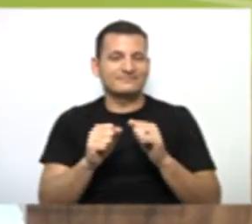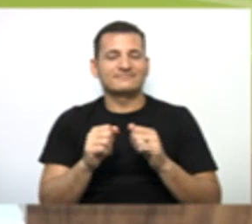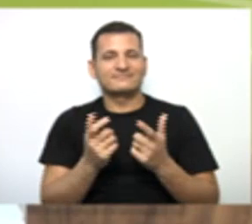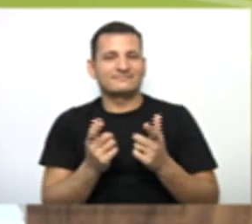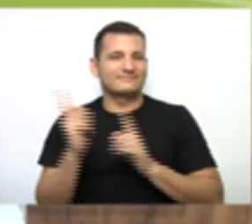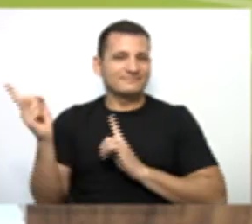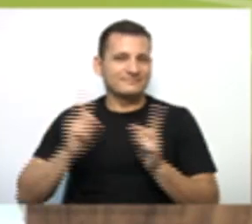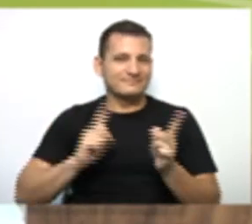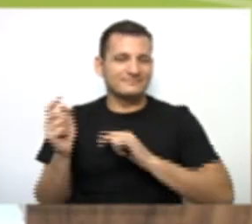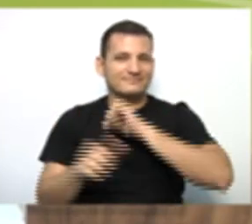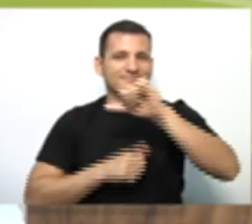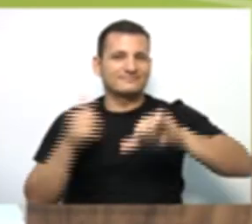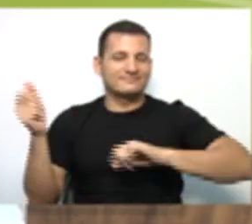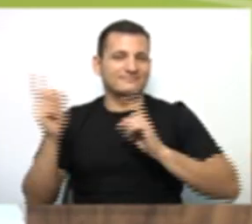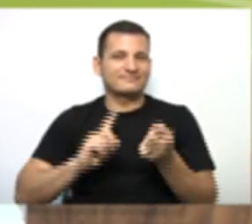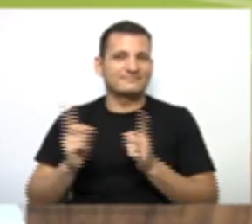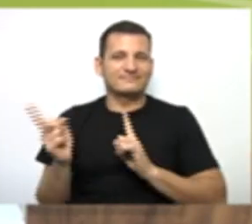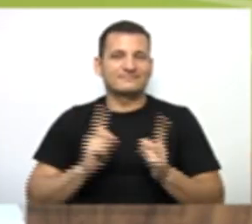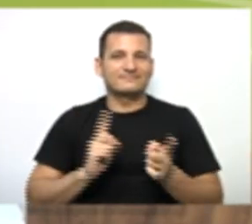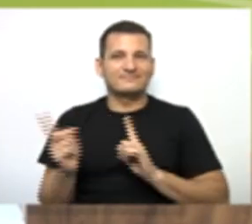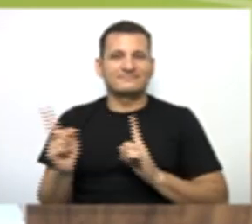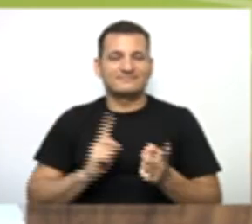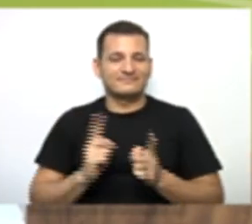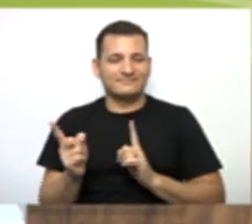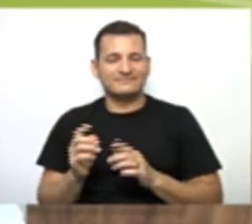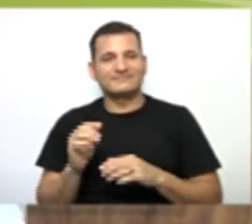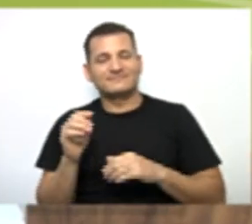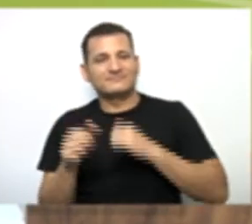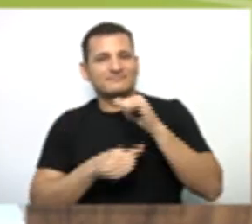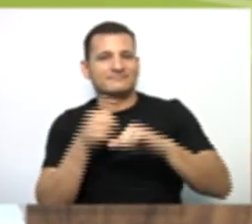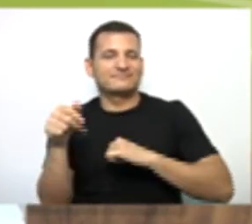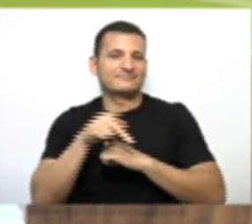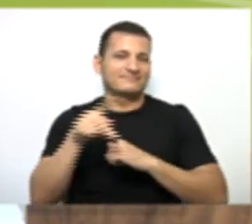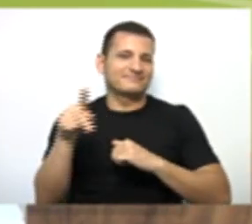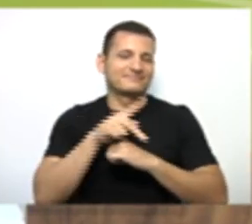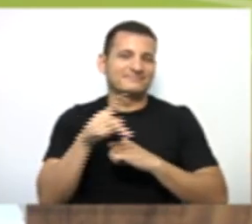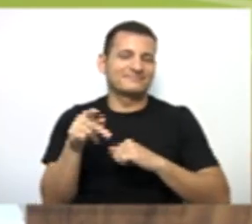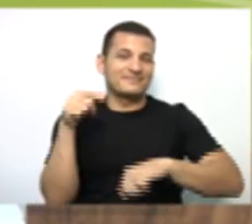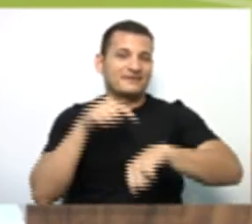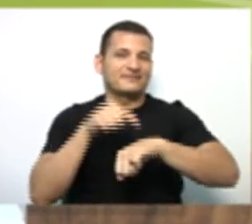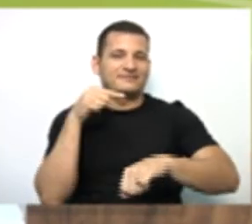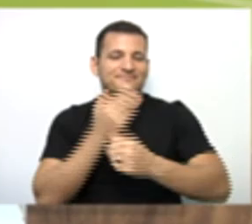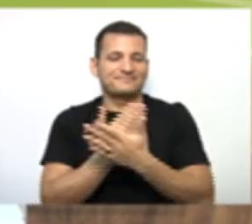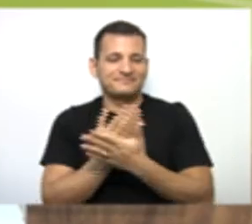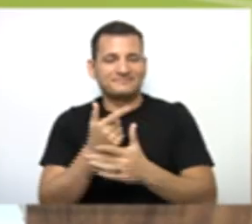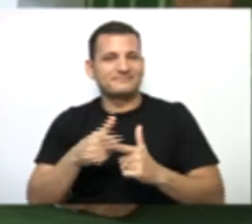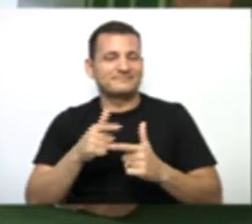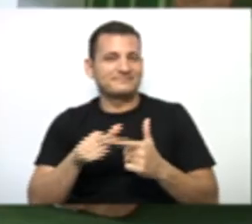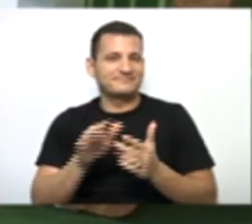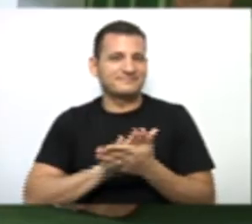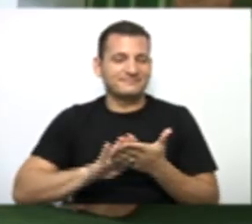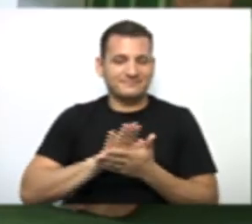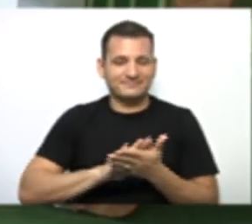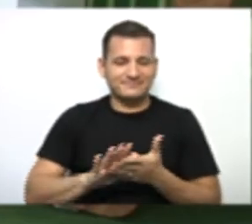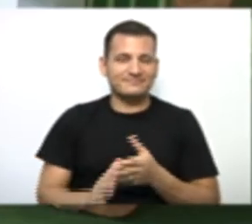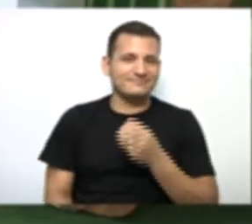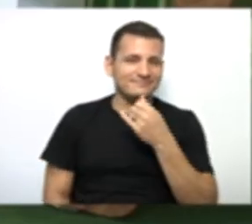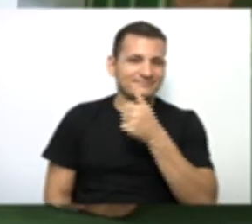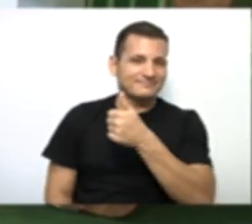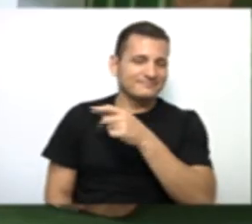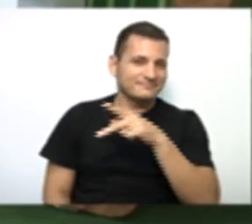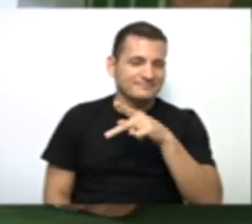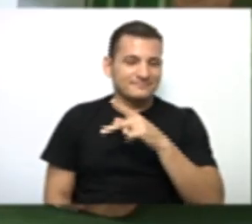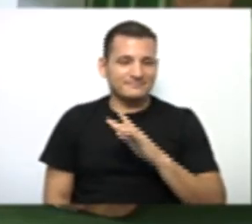dois lugares e depois trocar de professor no meio da aula sem problema nenhum. Tudo bem, professor? Tudo bom,